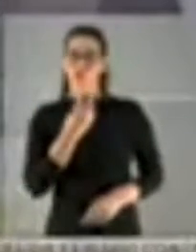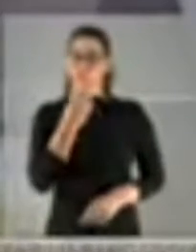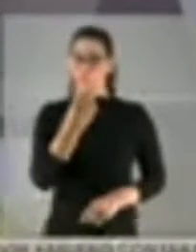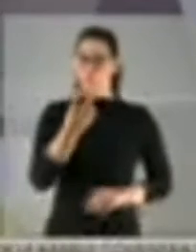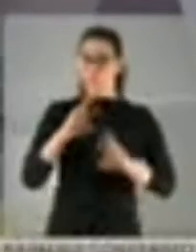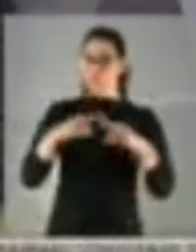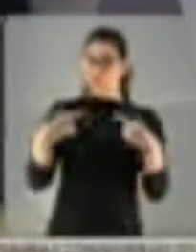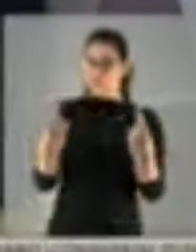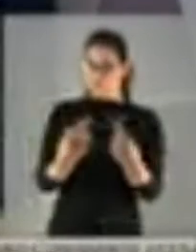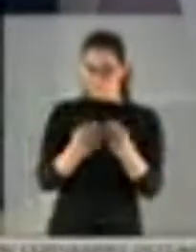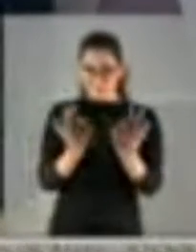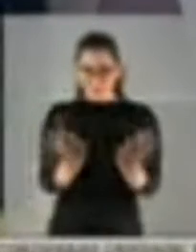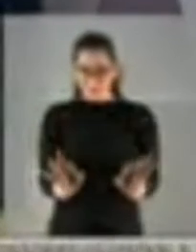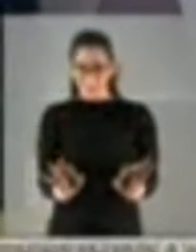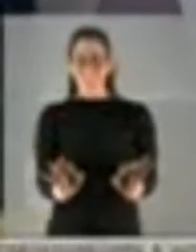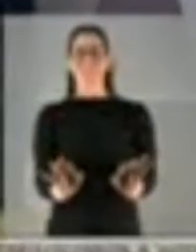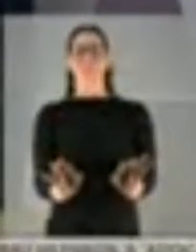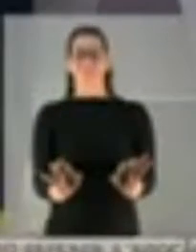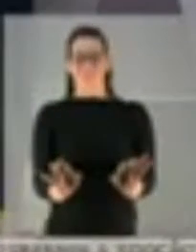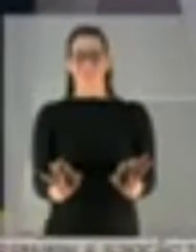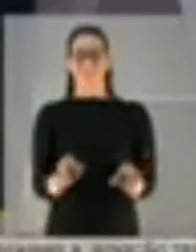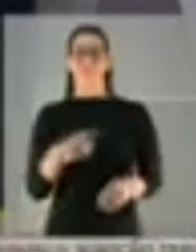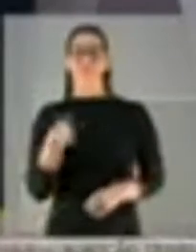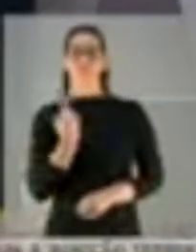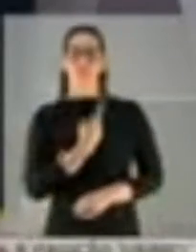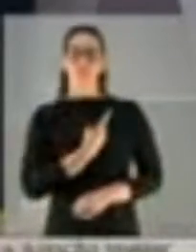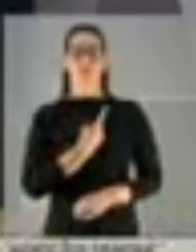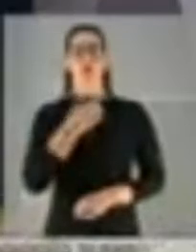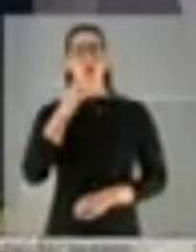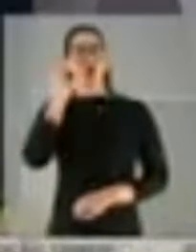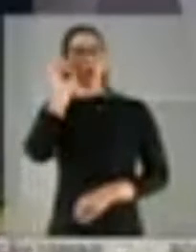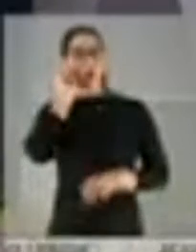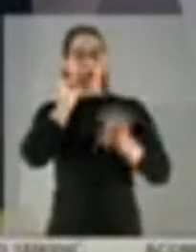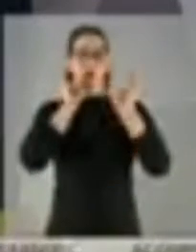sessões, correto? Para que nós possamos ouvir,